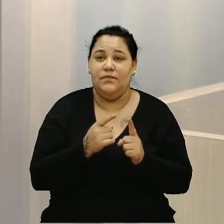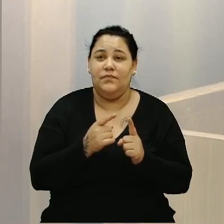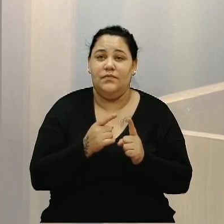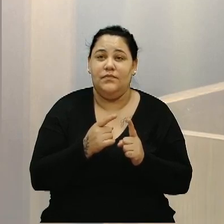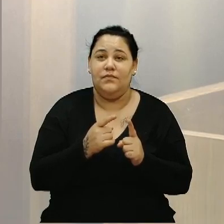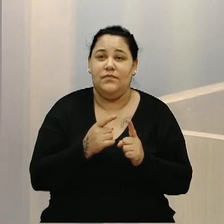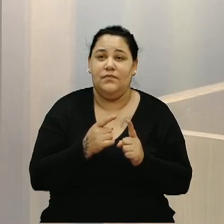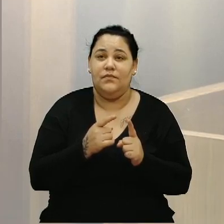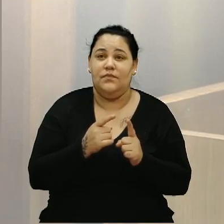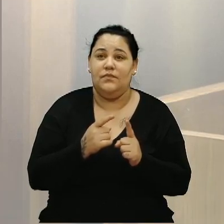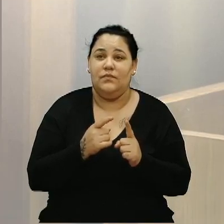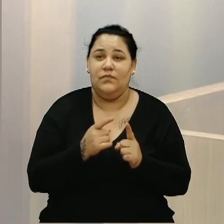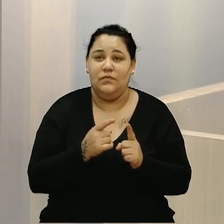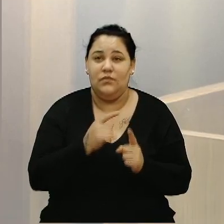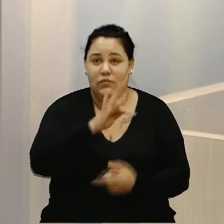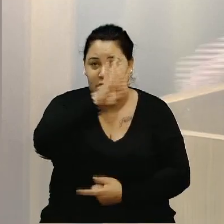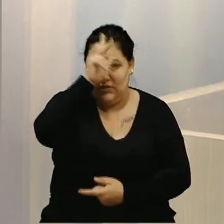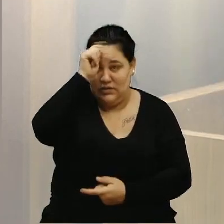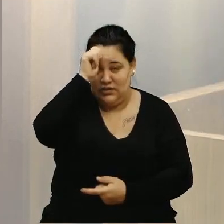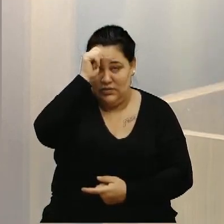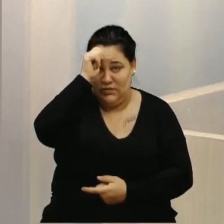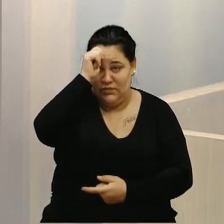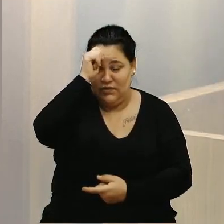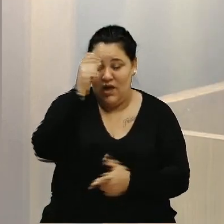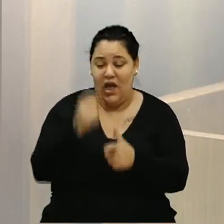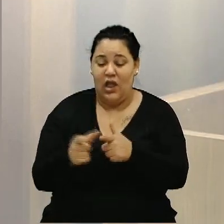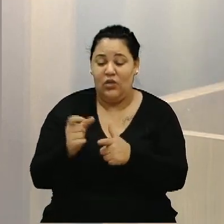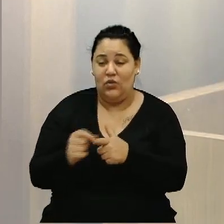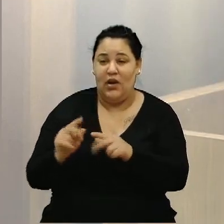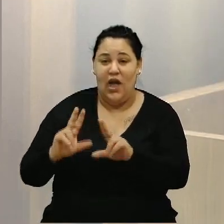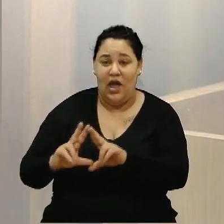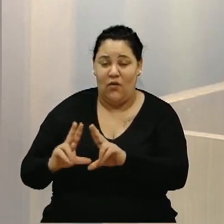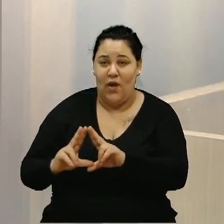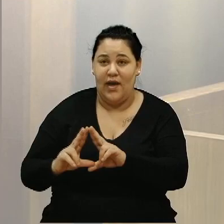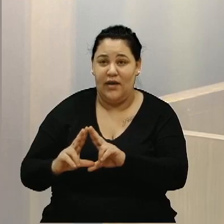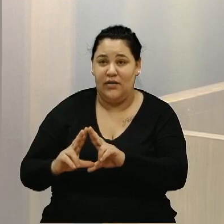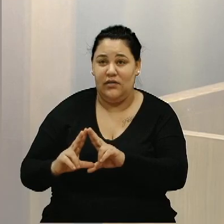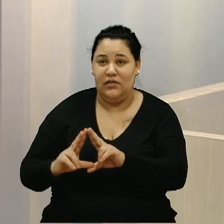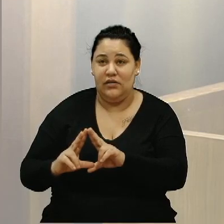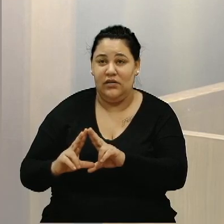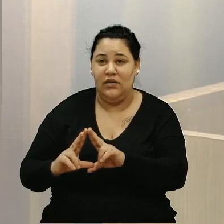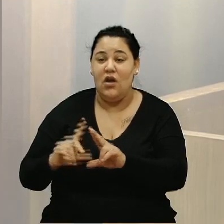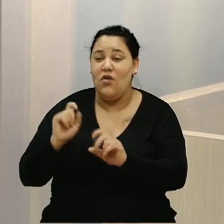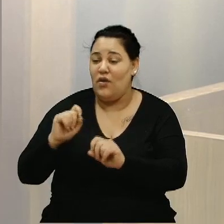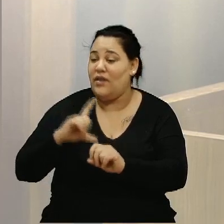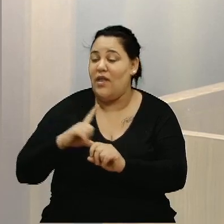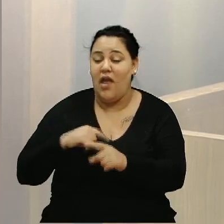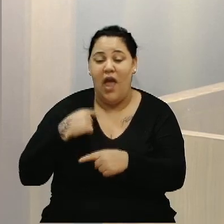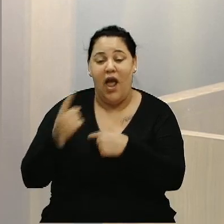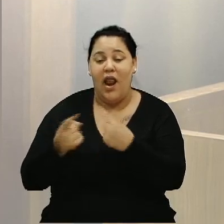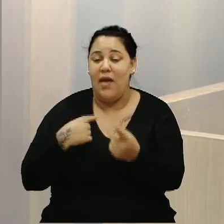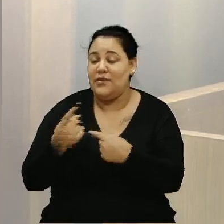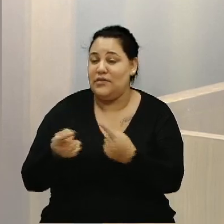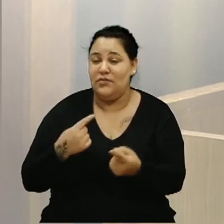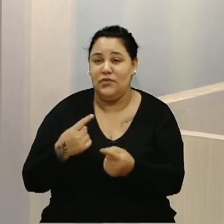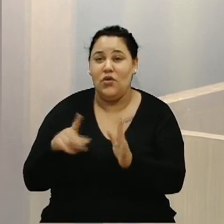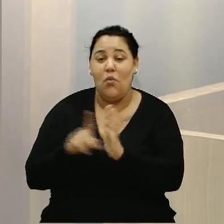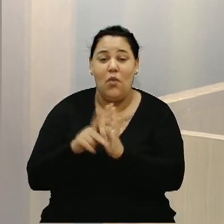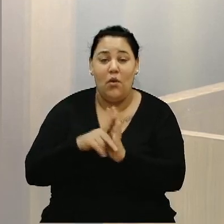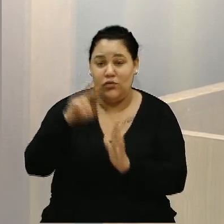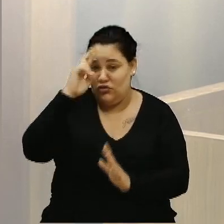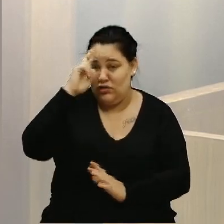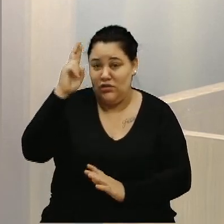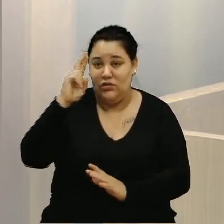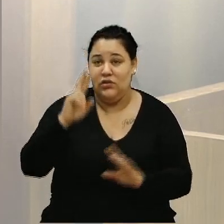ele subloca em Anhanguera, né? Subloca o prédio. E o que eu recebo de reclamação é que o diretor da Anhanguera